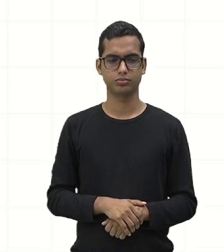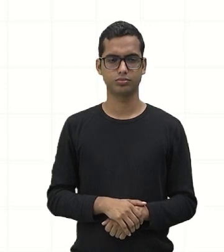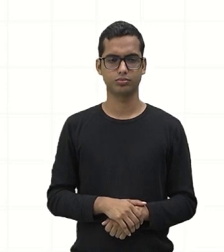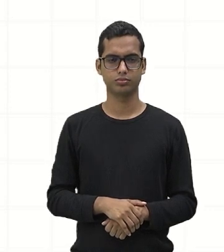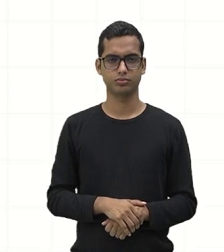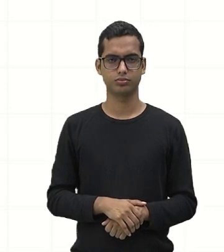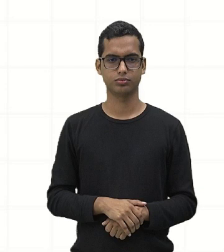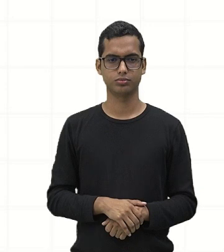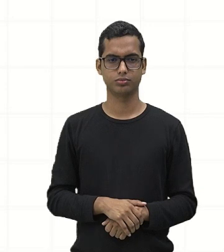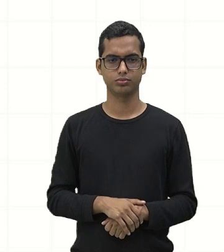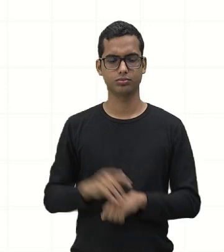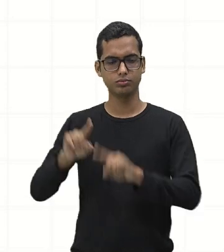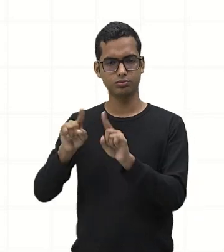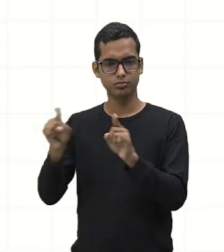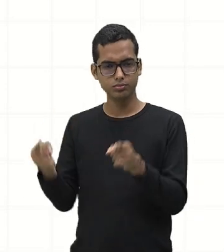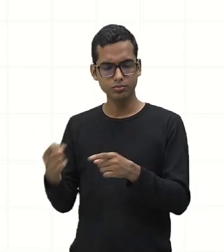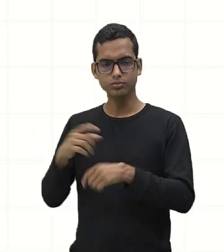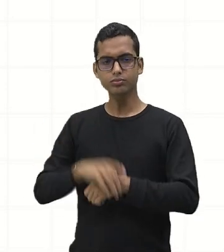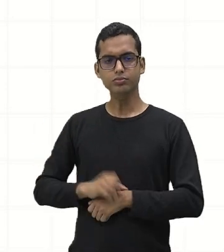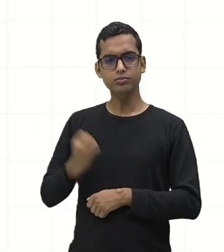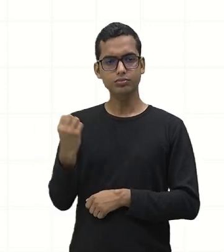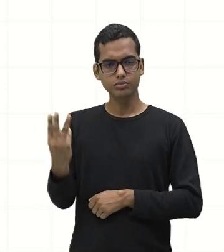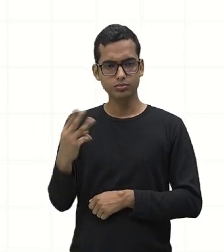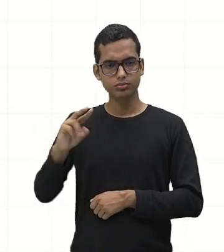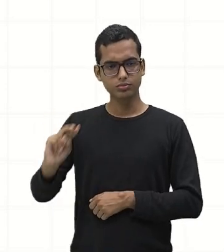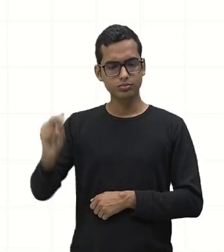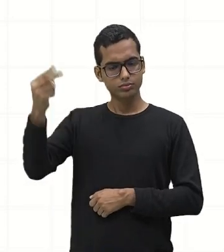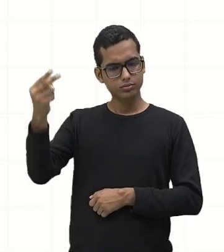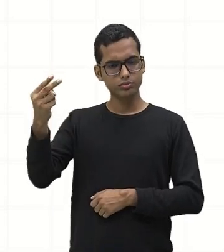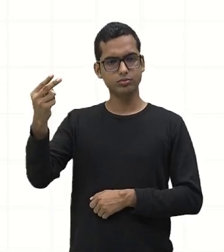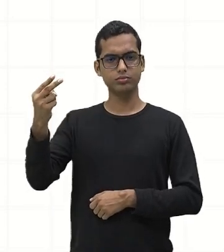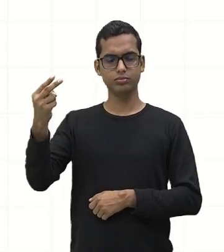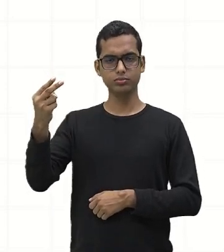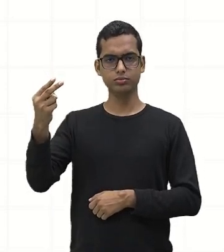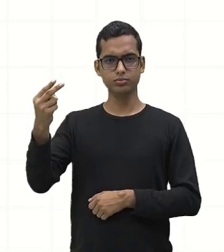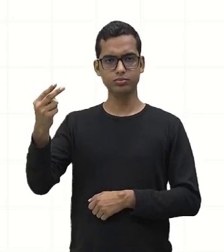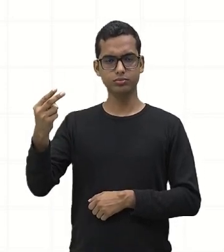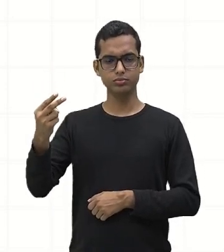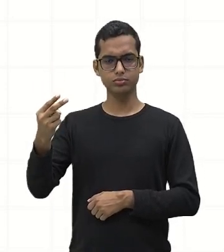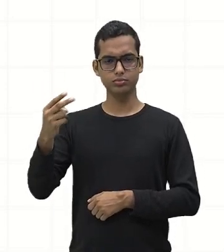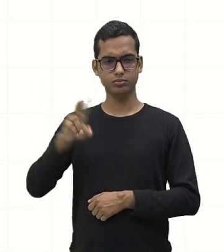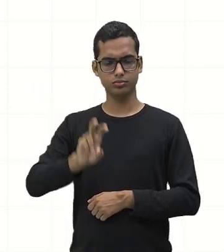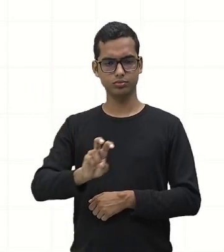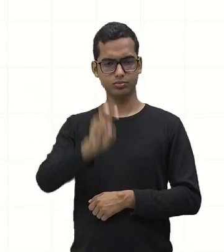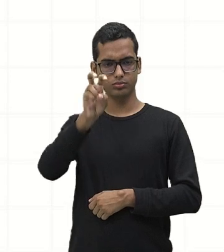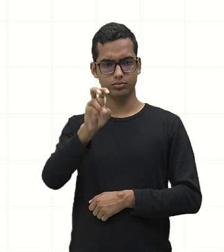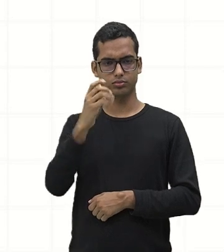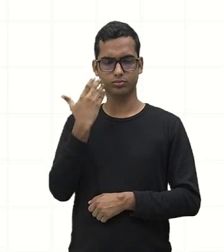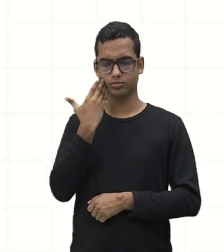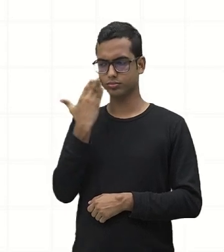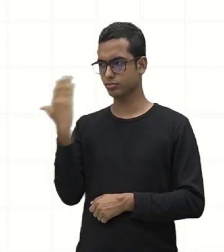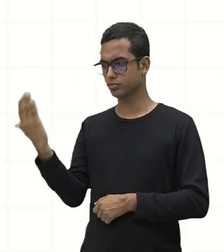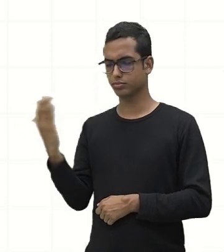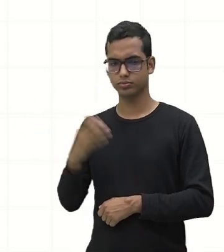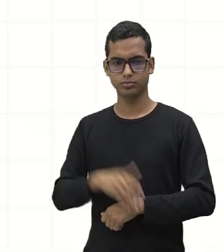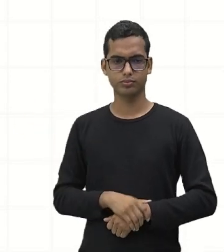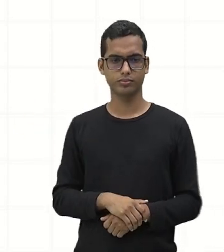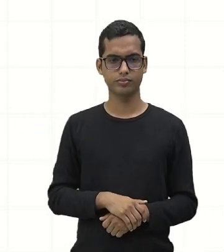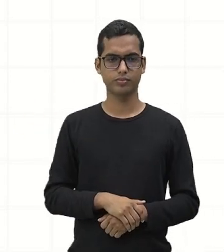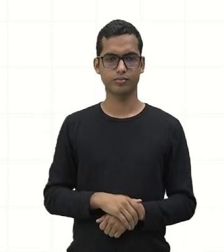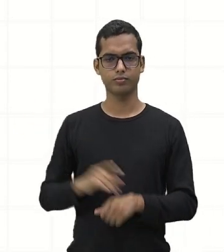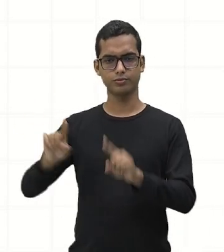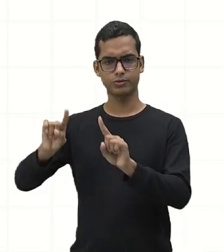a base é 3, o 2 é o expoente. E aí nós vimos aqui, tem um parênteses, né?